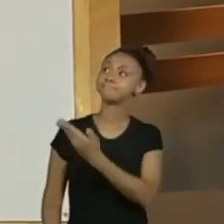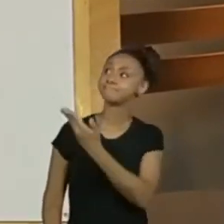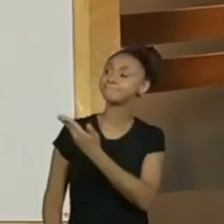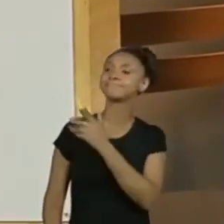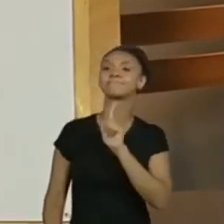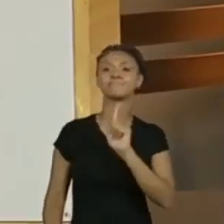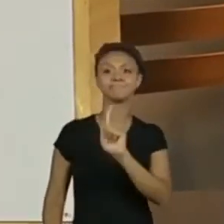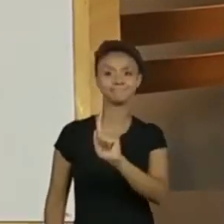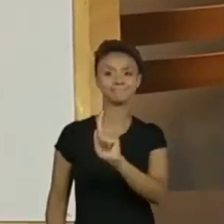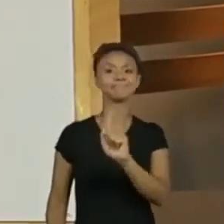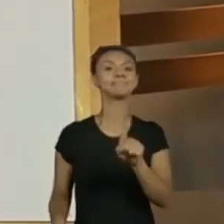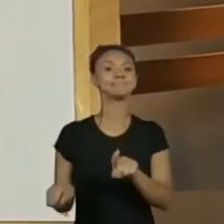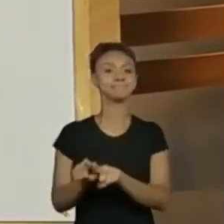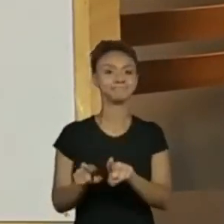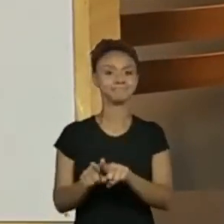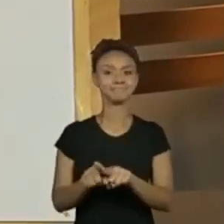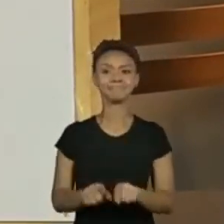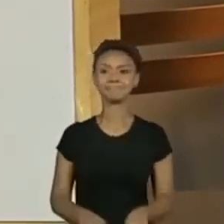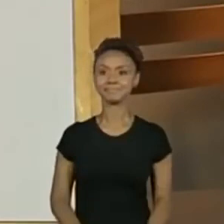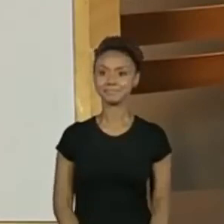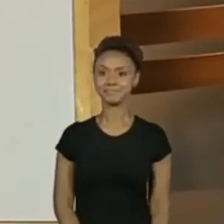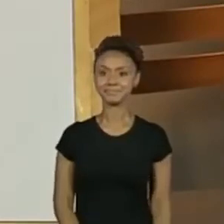Foge tem G.